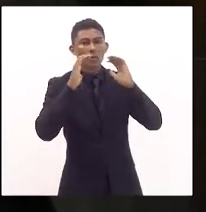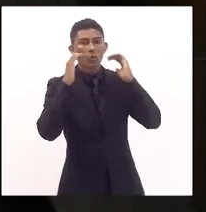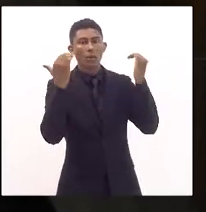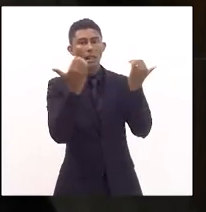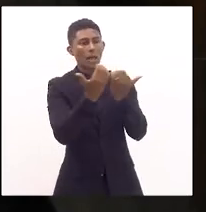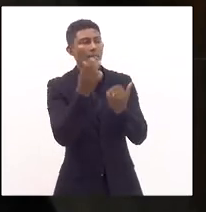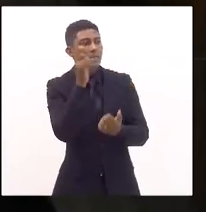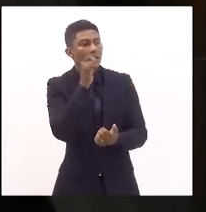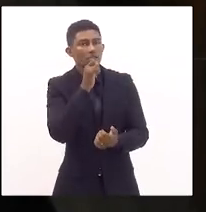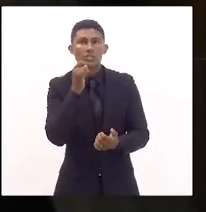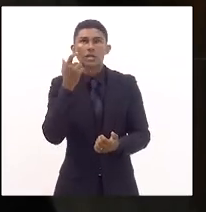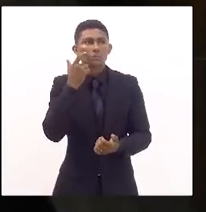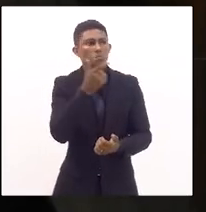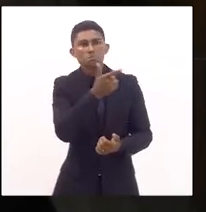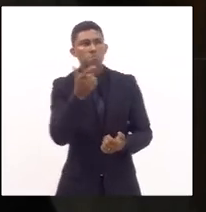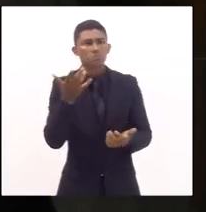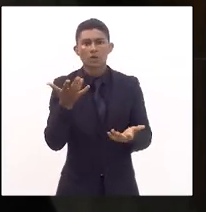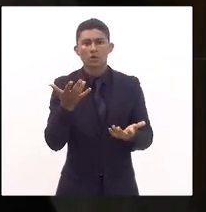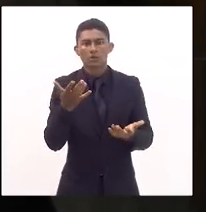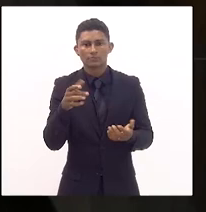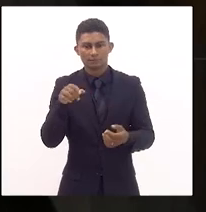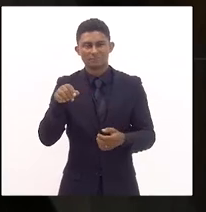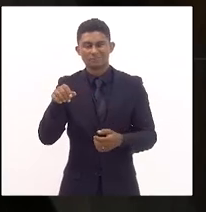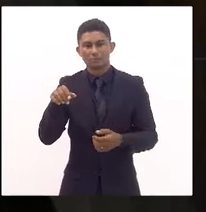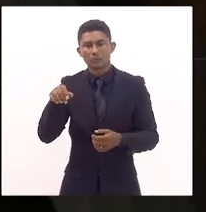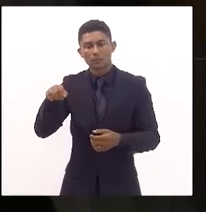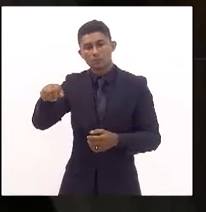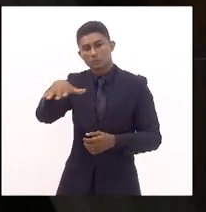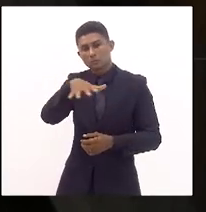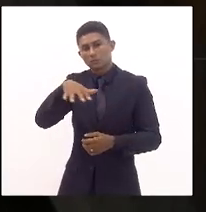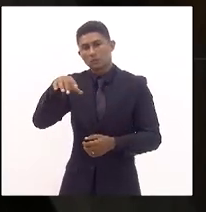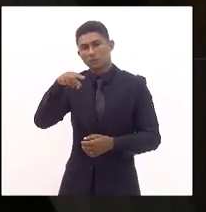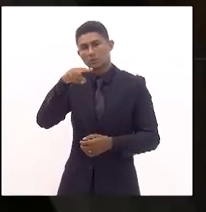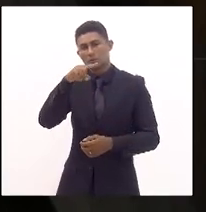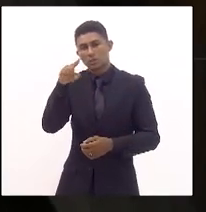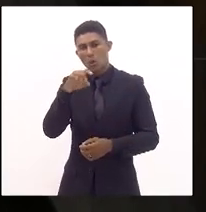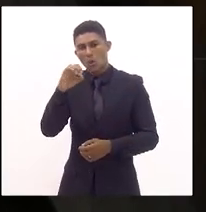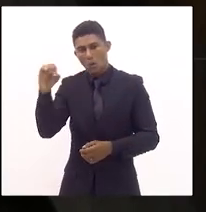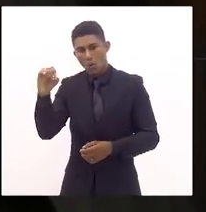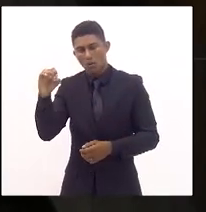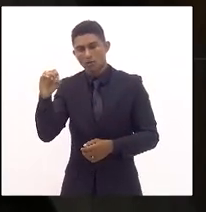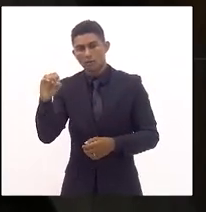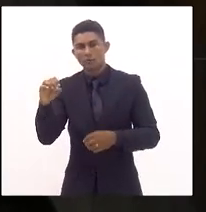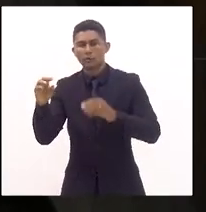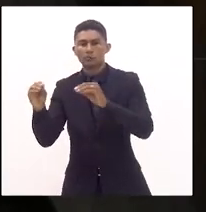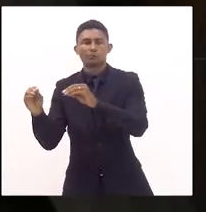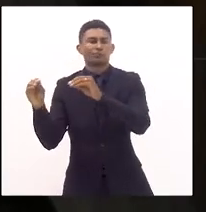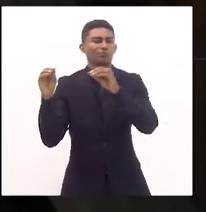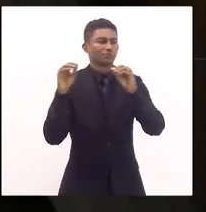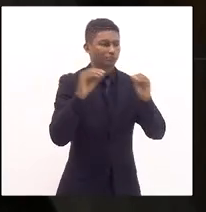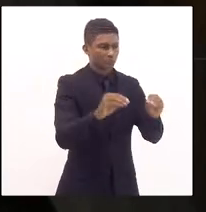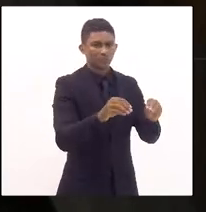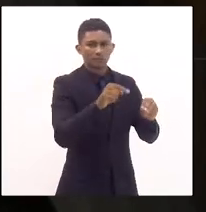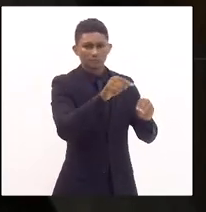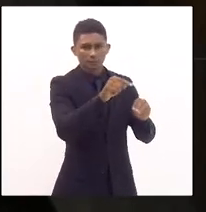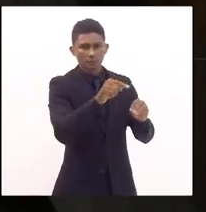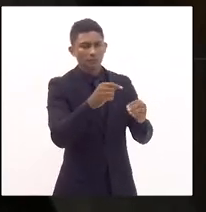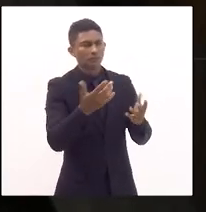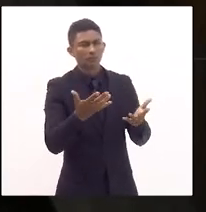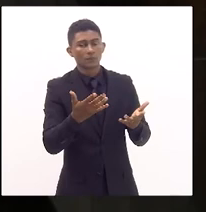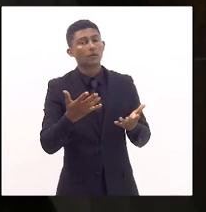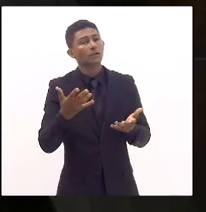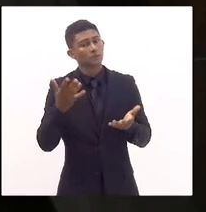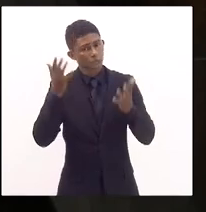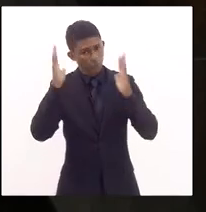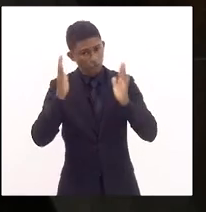comunidade. Desde que saíram da Zona Oeste, de Santa Cruz, para aquela localidade onde se encontram hoje, e com a